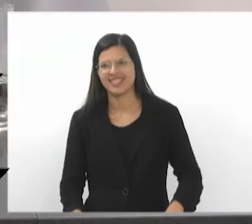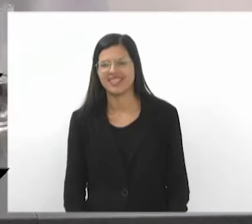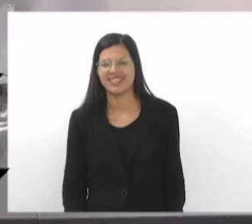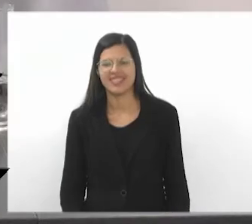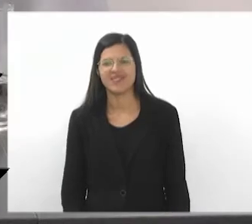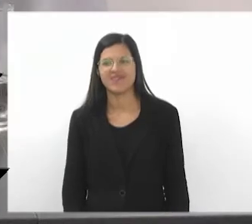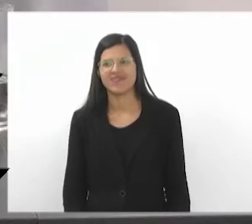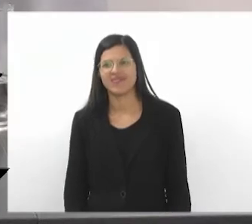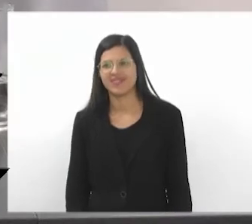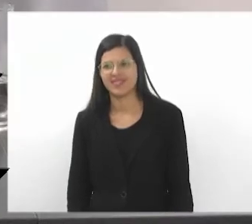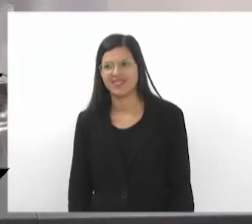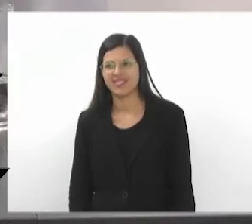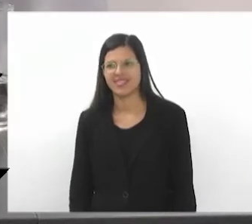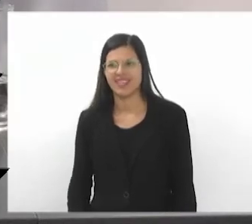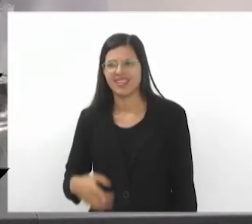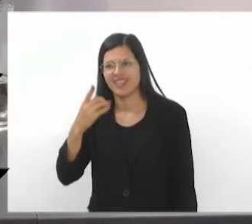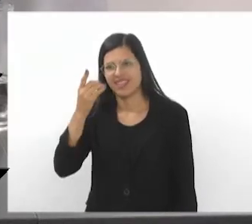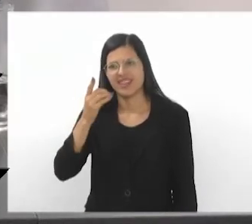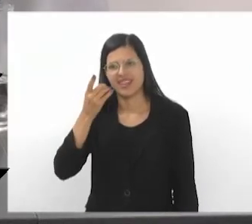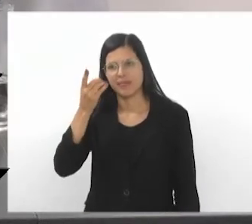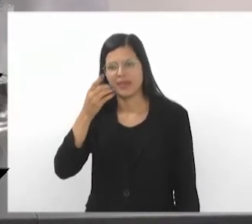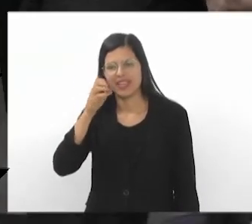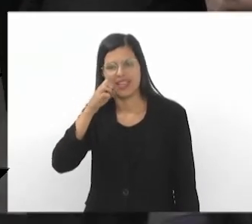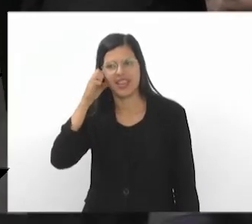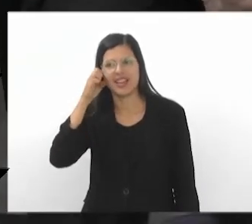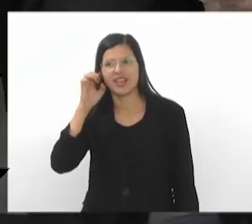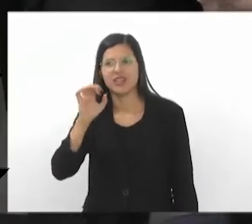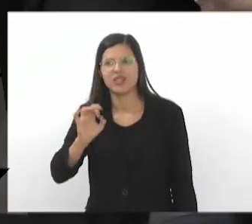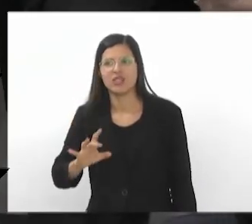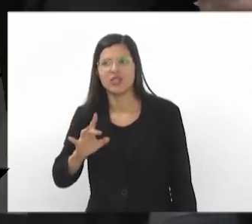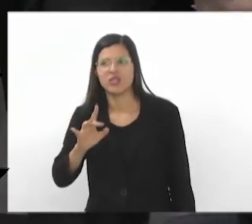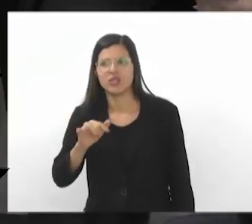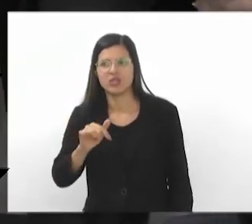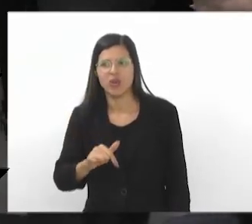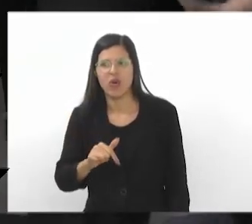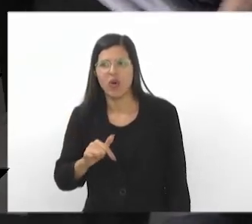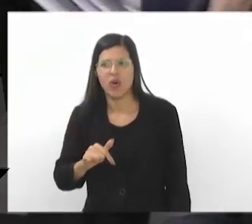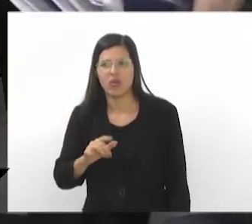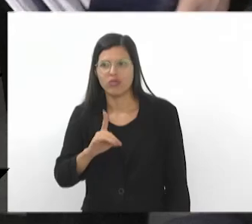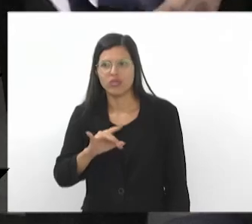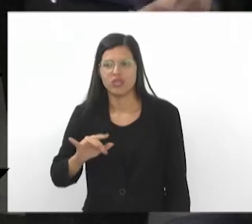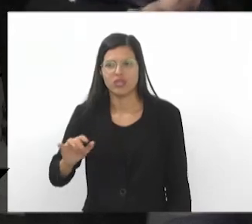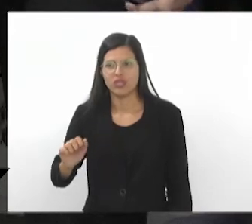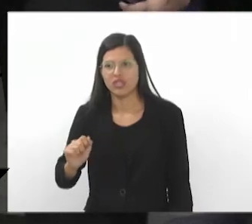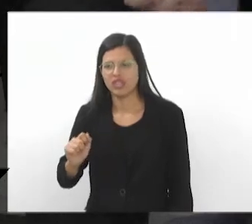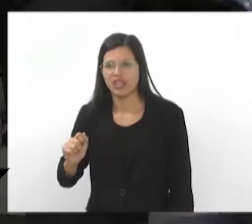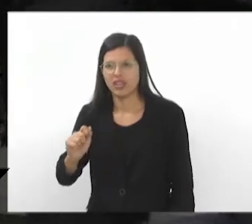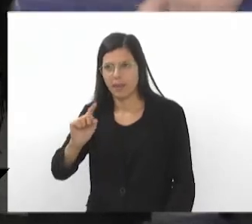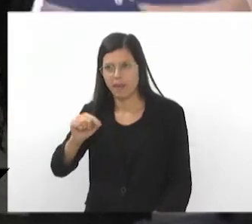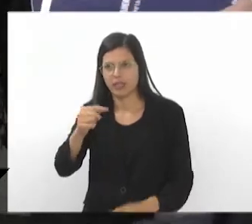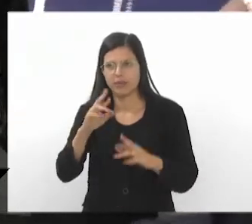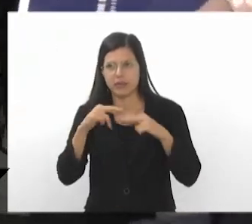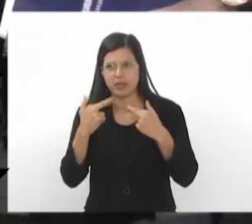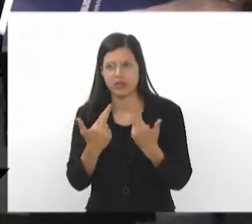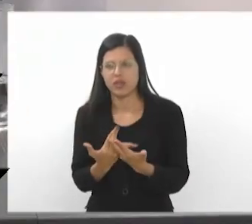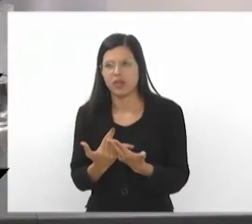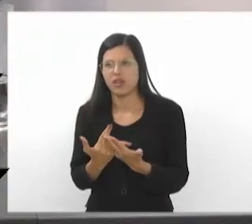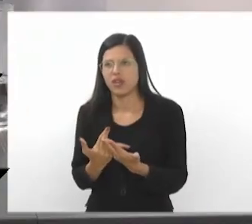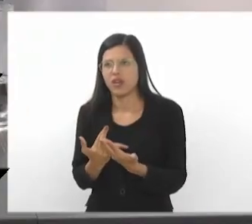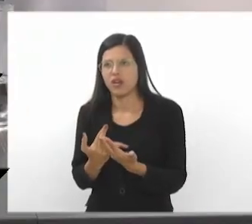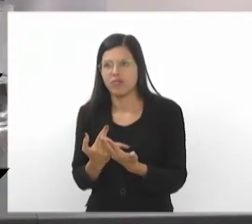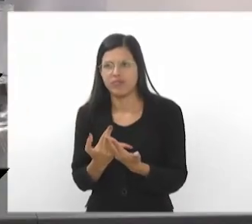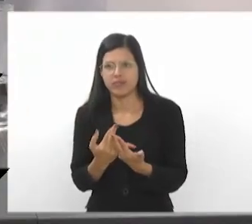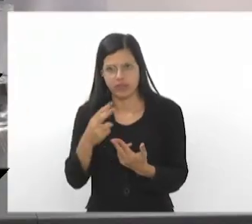Deputada Érica. presidente, só confirmando, a data da próxima reunião vai ser terça-feira e o horário é 11h30? Eu ia falar nisso